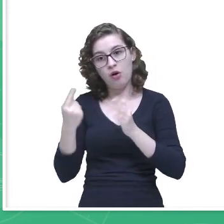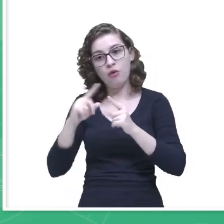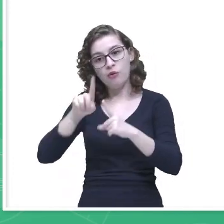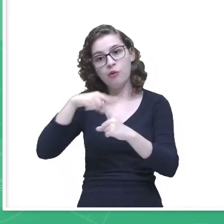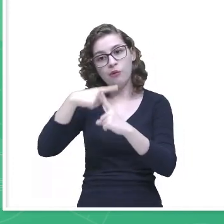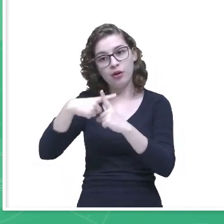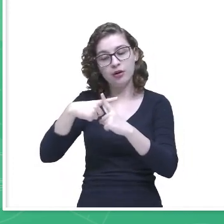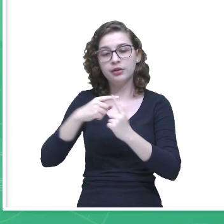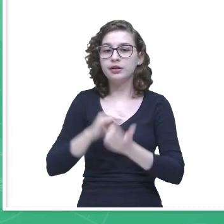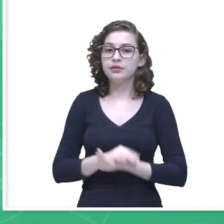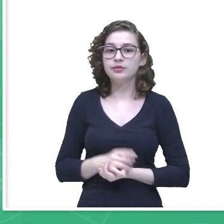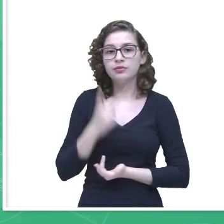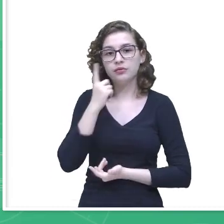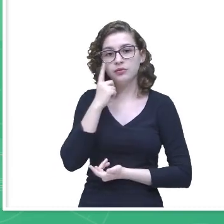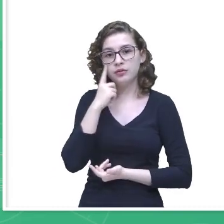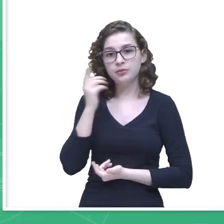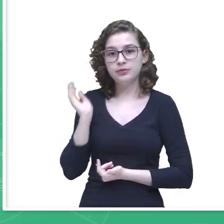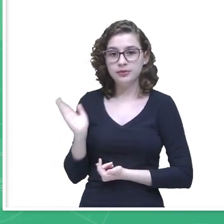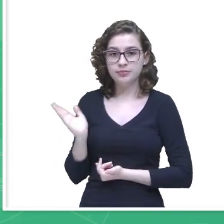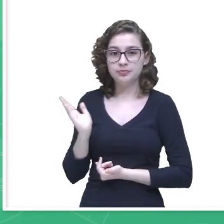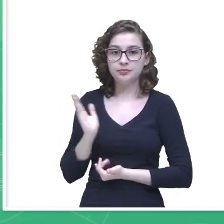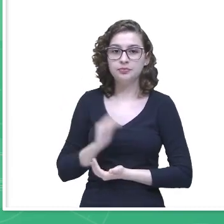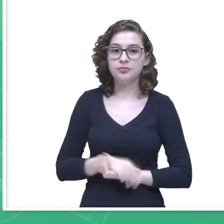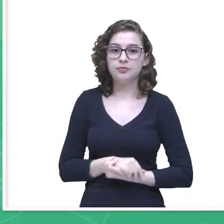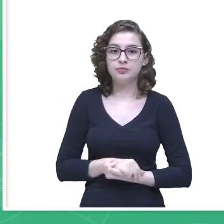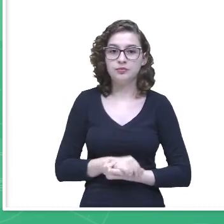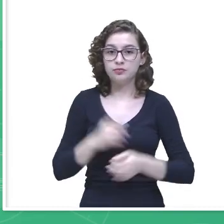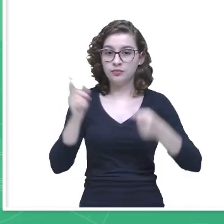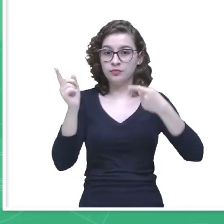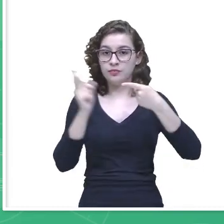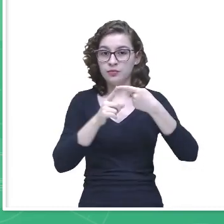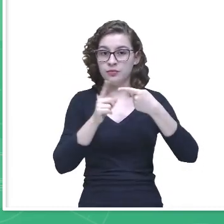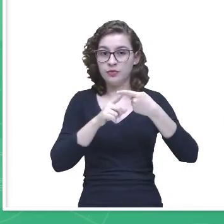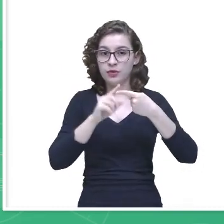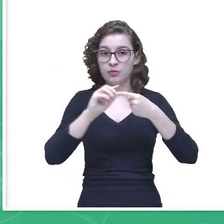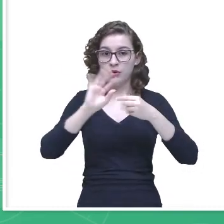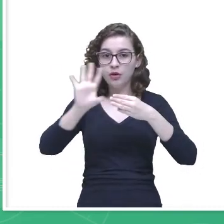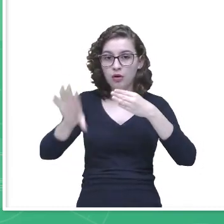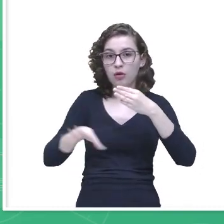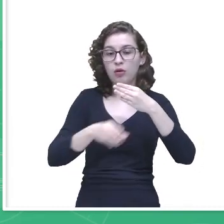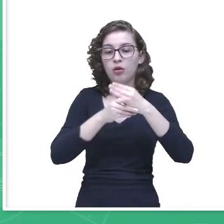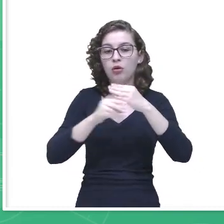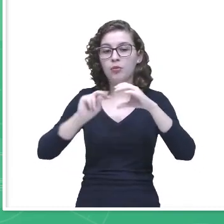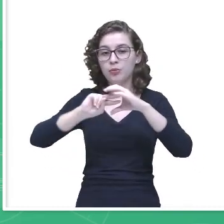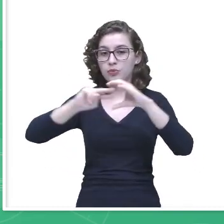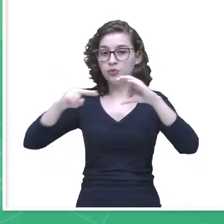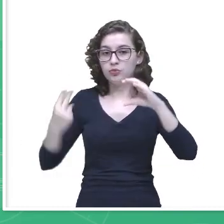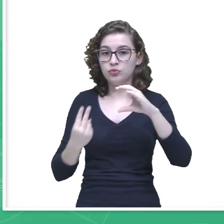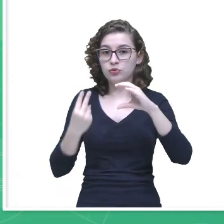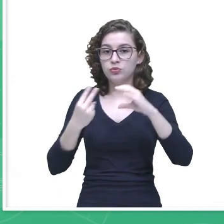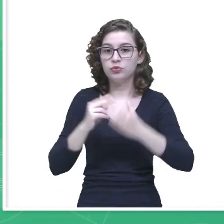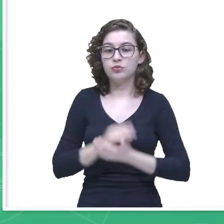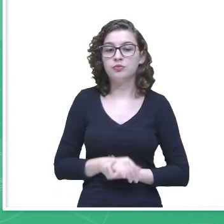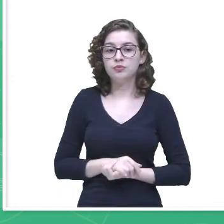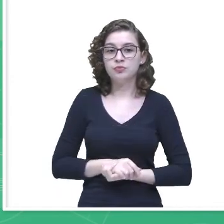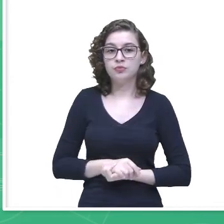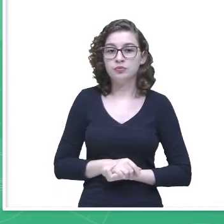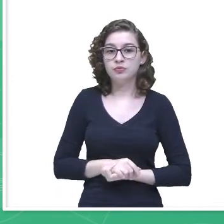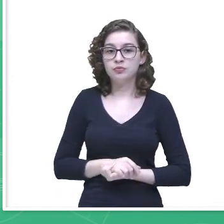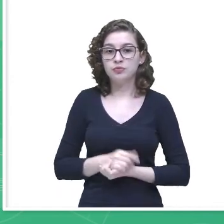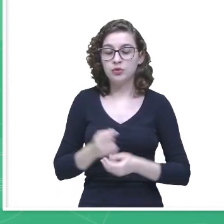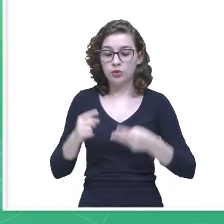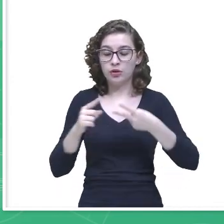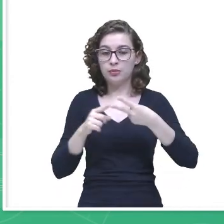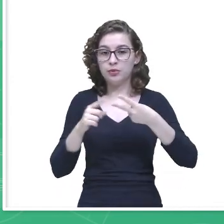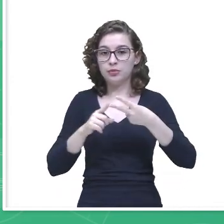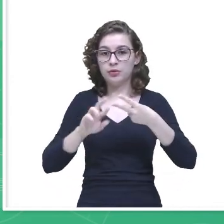beleza? Vamos dar uma olhada no nosso comentário? Olha aí, ó, a poliploidia é o acréscimo de um conjunto extra de cromossomo em uma célula. Isso é